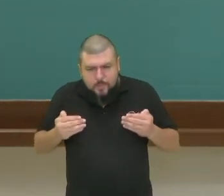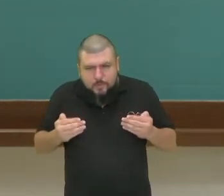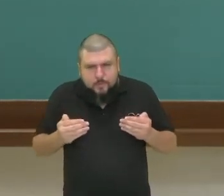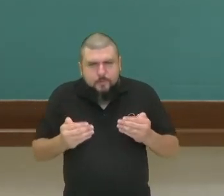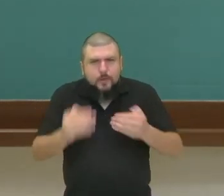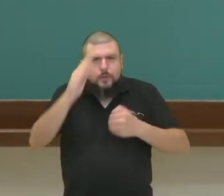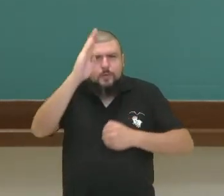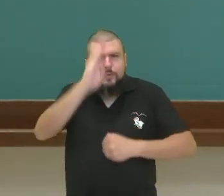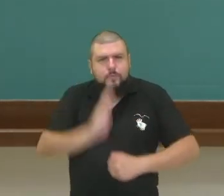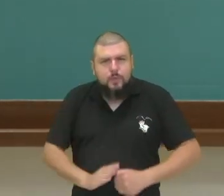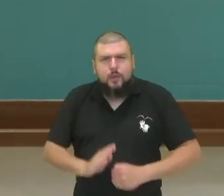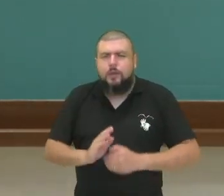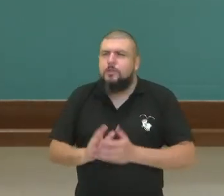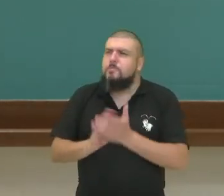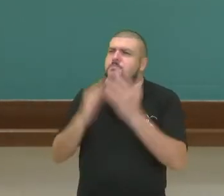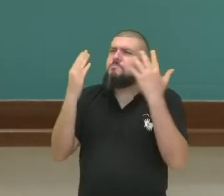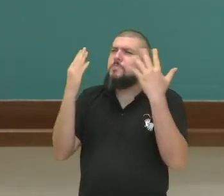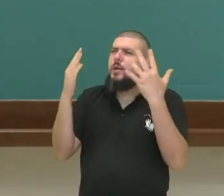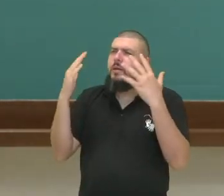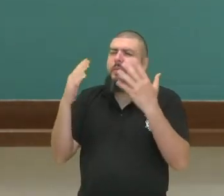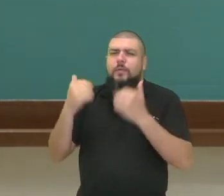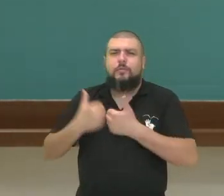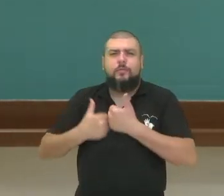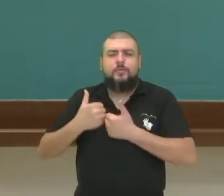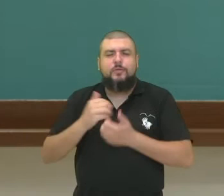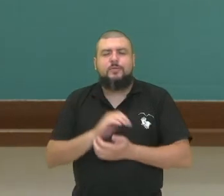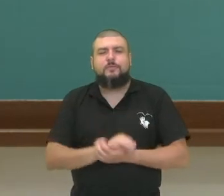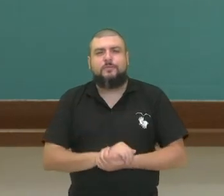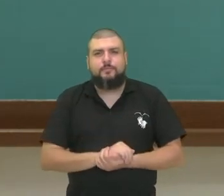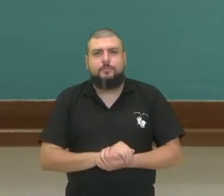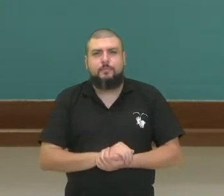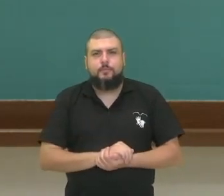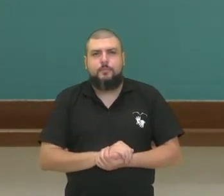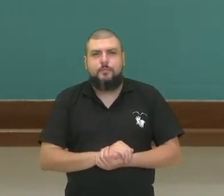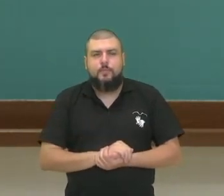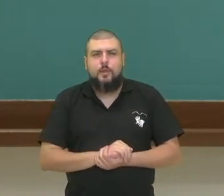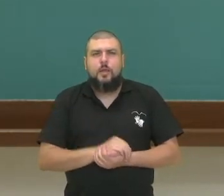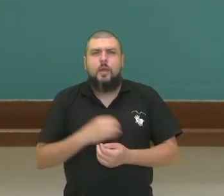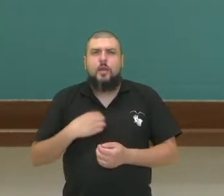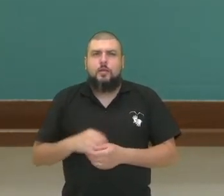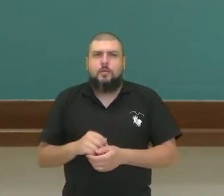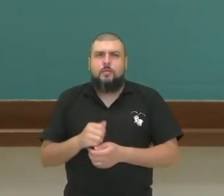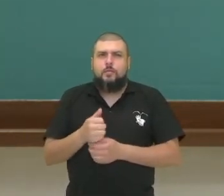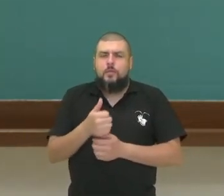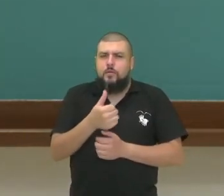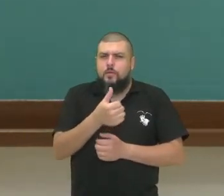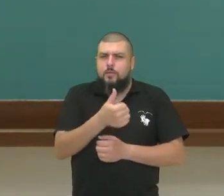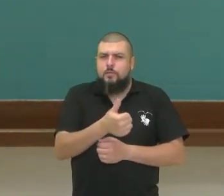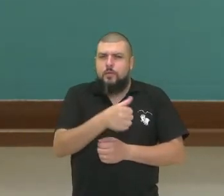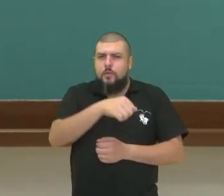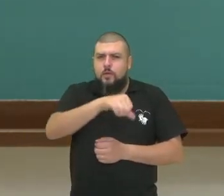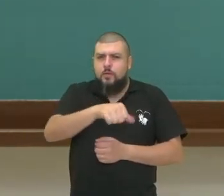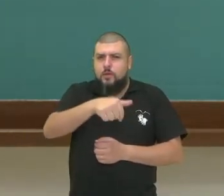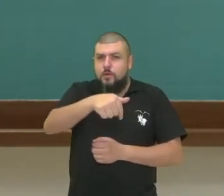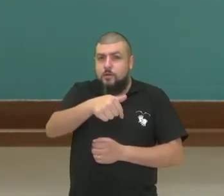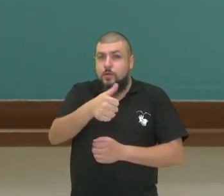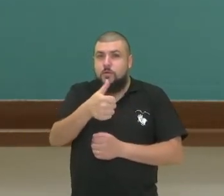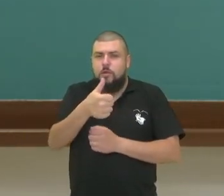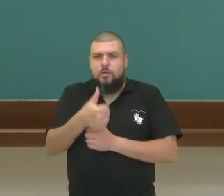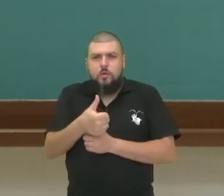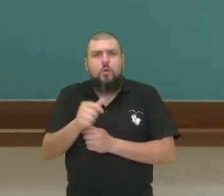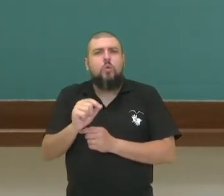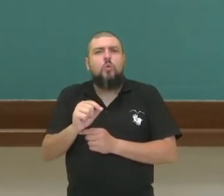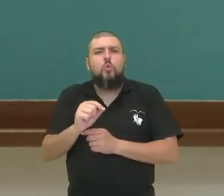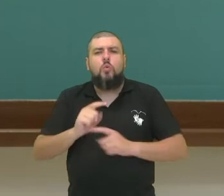Brasil. Certo? E também, em 1961, foi criado o Campeonato Brasileiro, que amplamente é assistido por